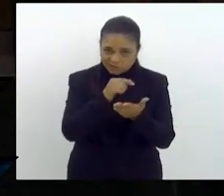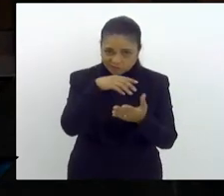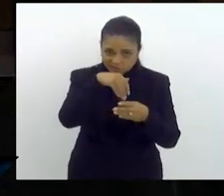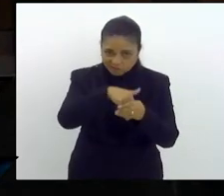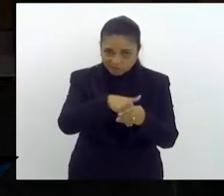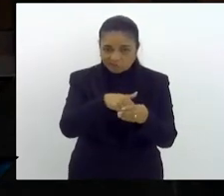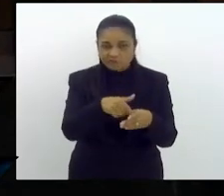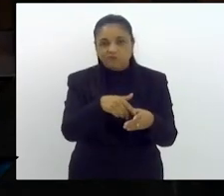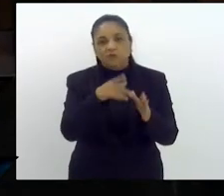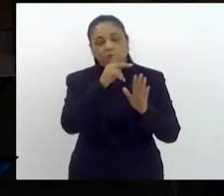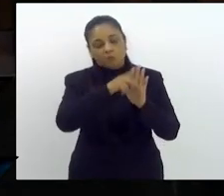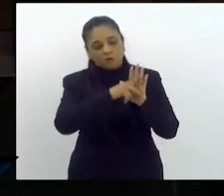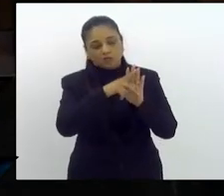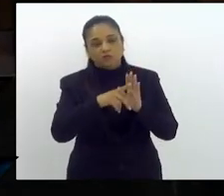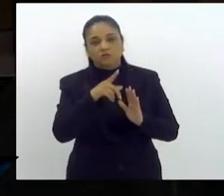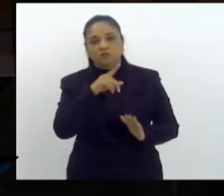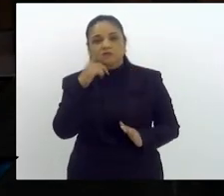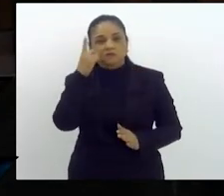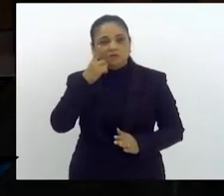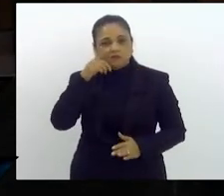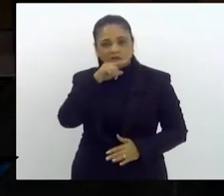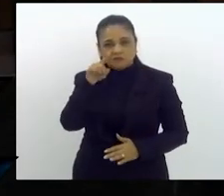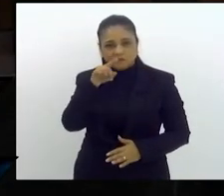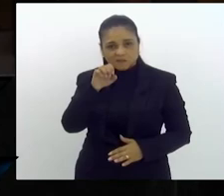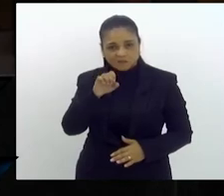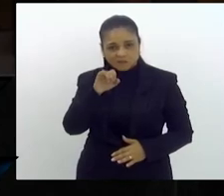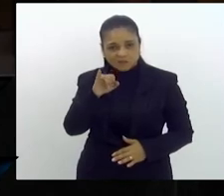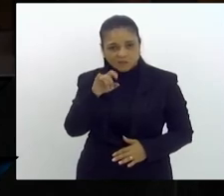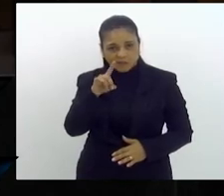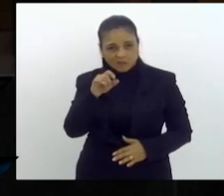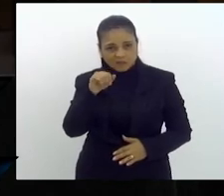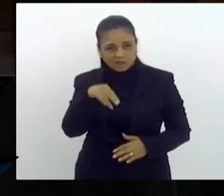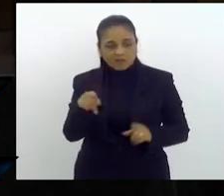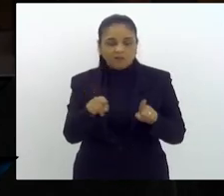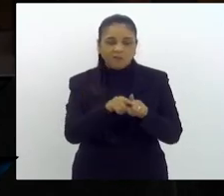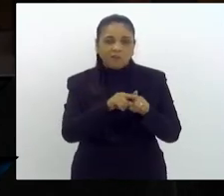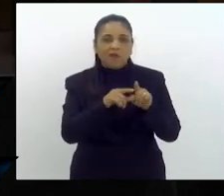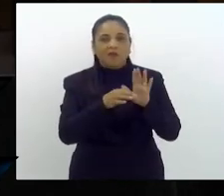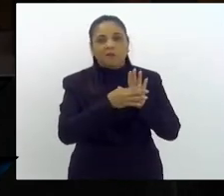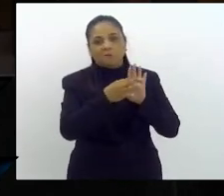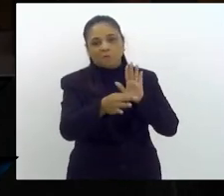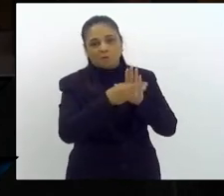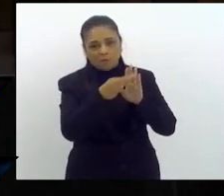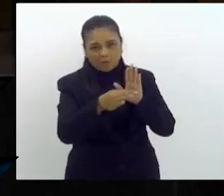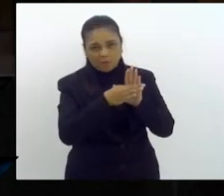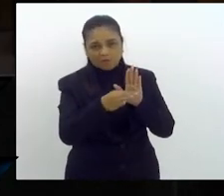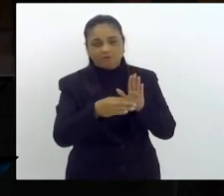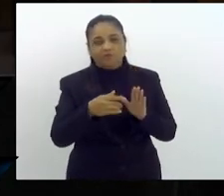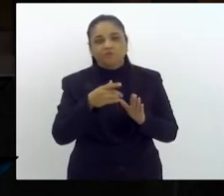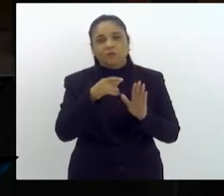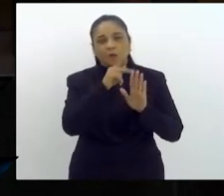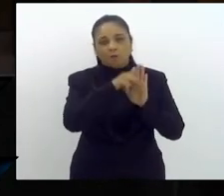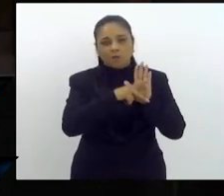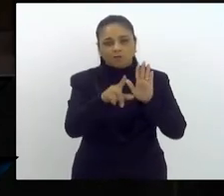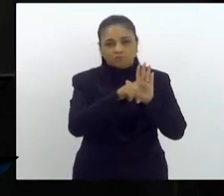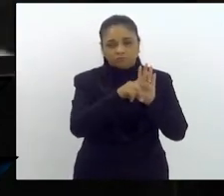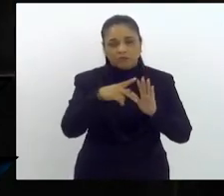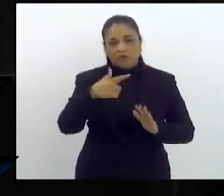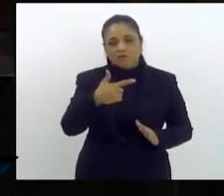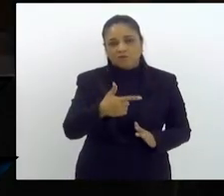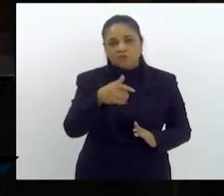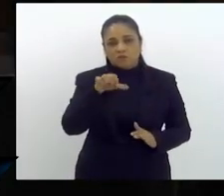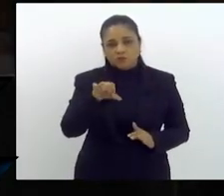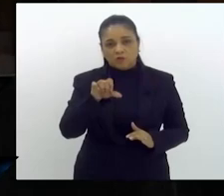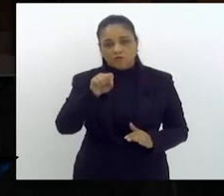projeto da deputada zeidan E também o parecer favorável ao projeto 2989/20